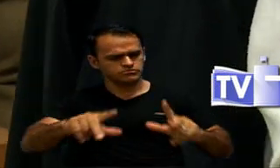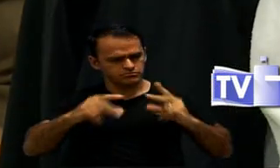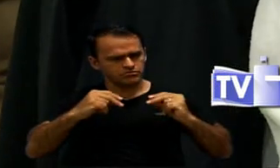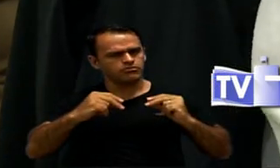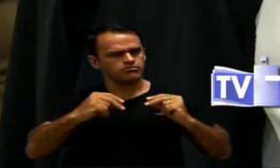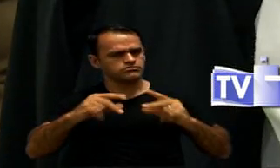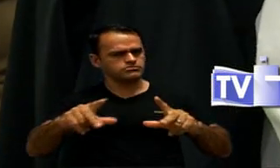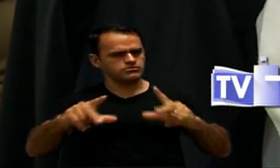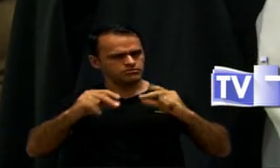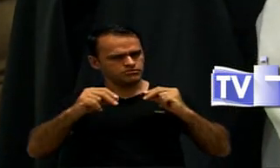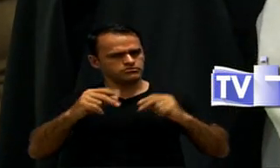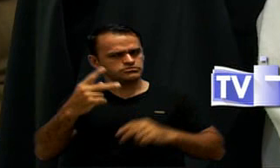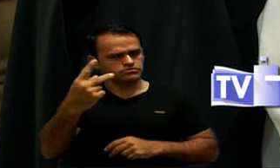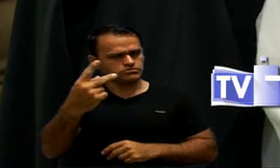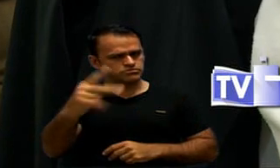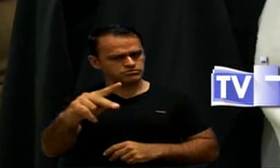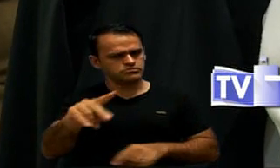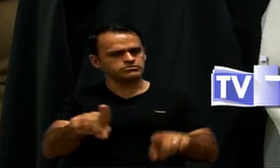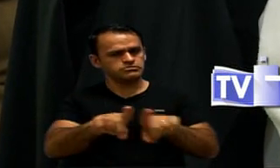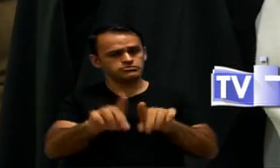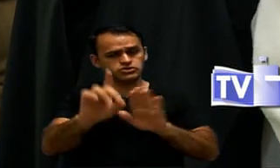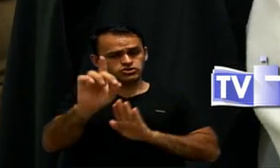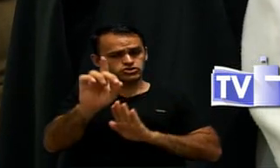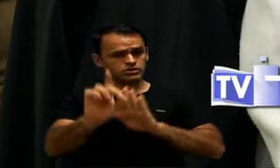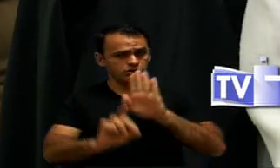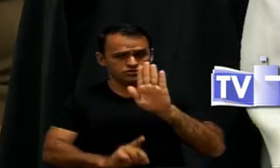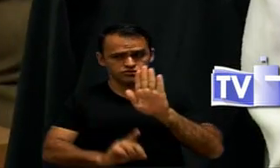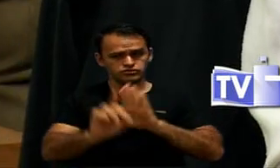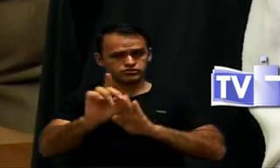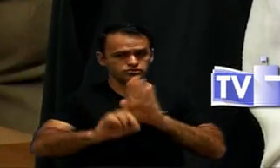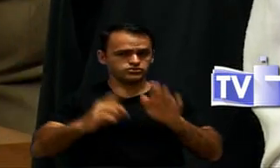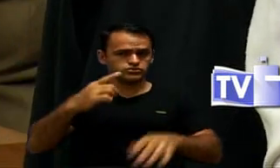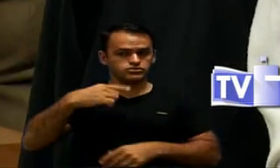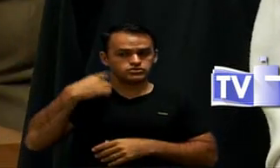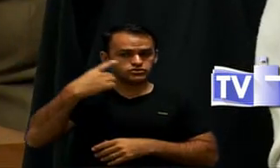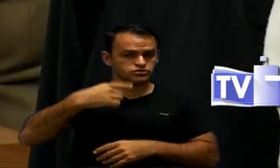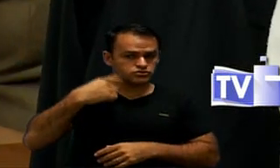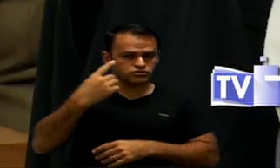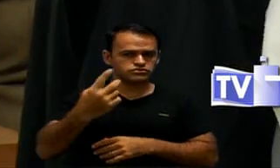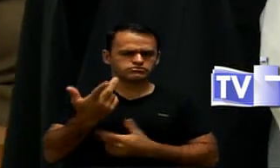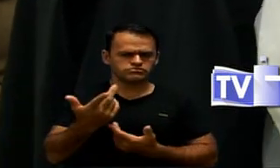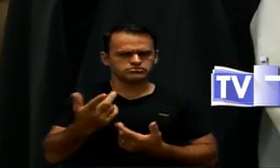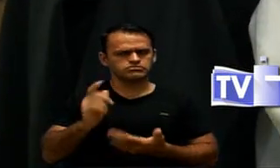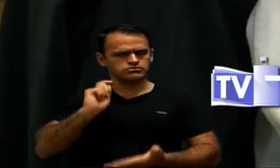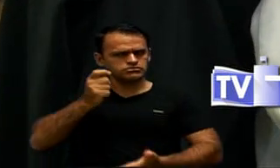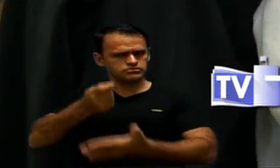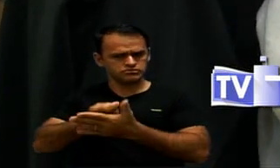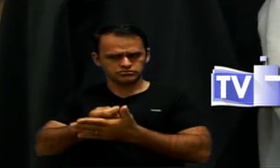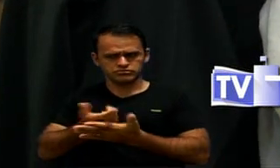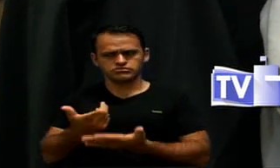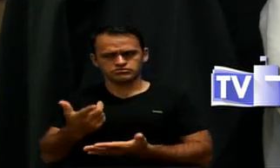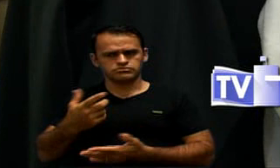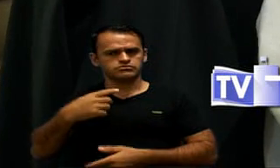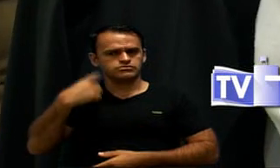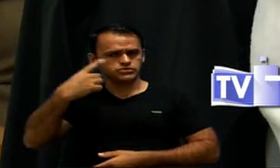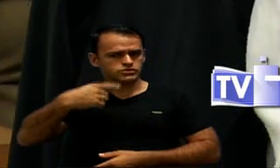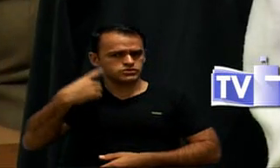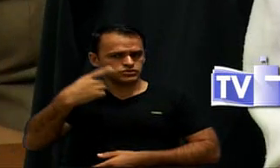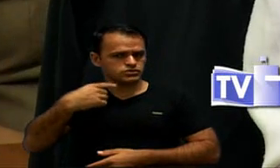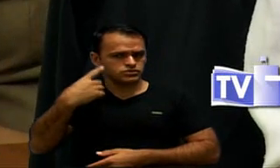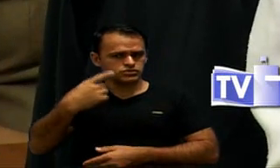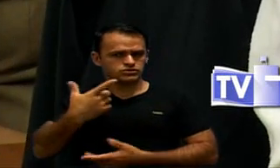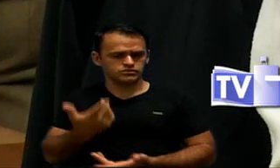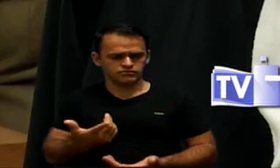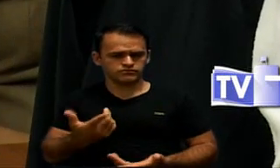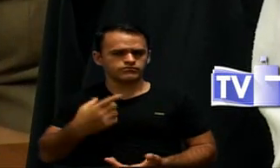e tem direito à defesa. Então, a Defensoria paga um advogado do convênio e